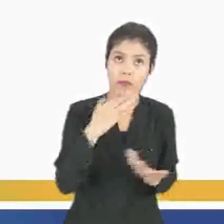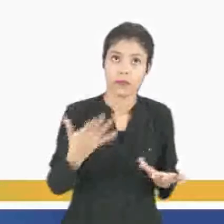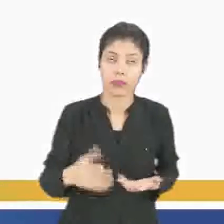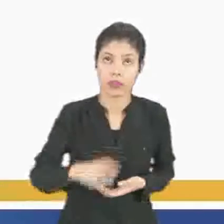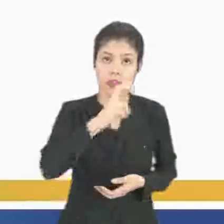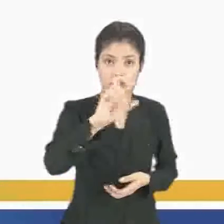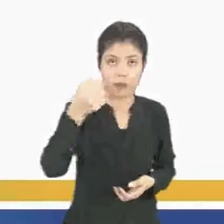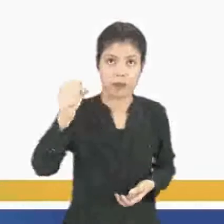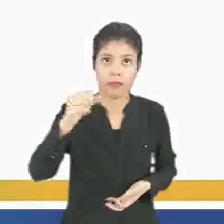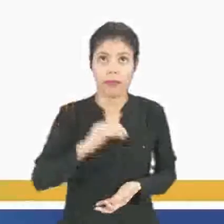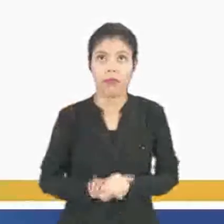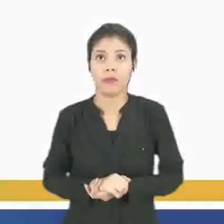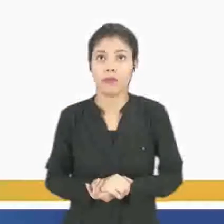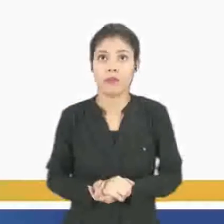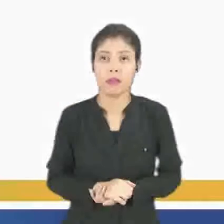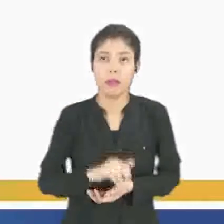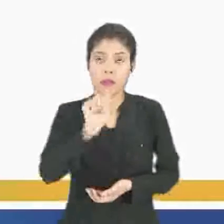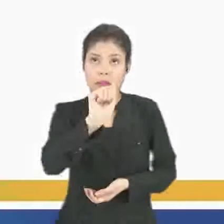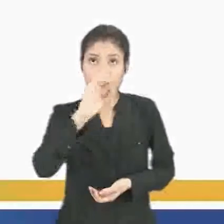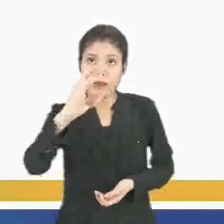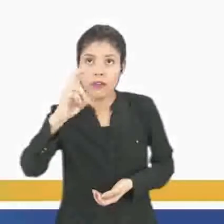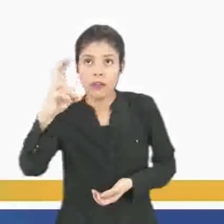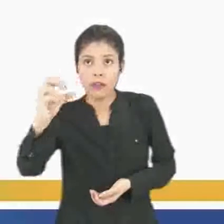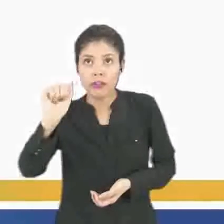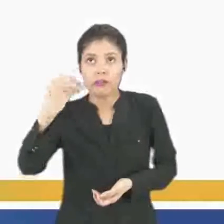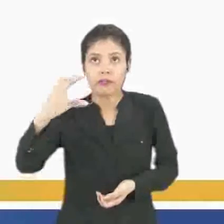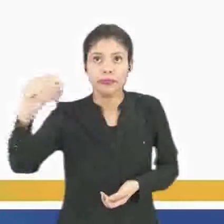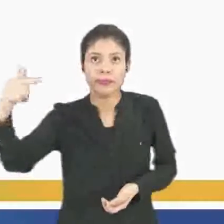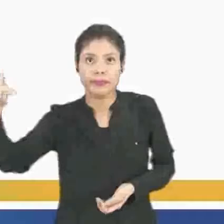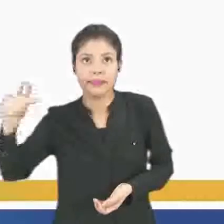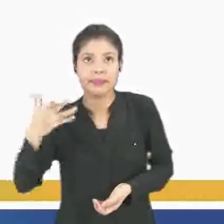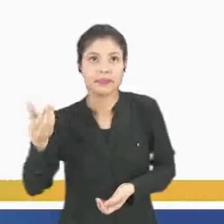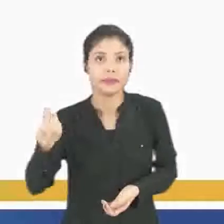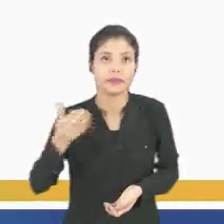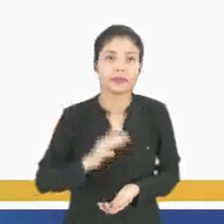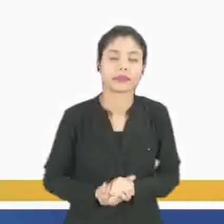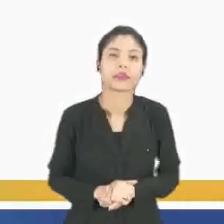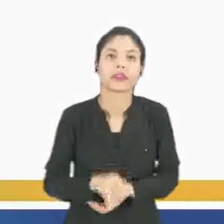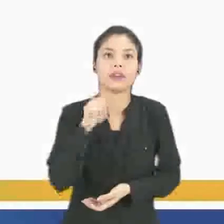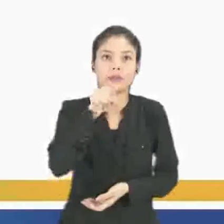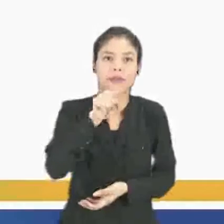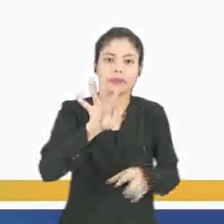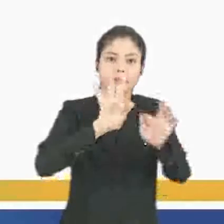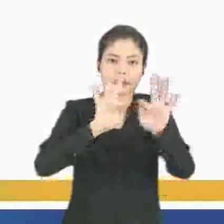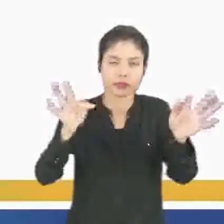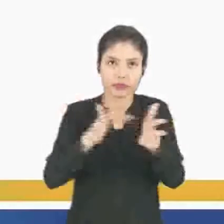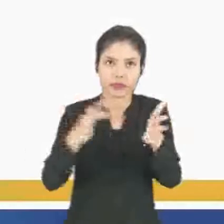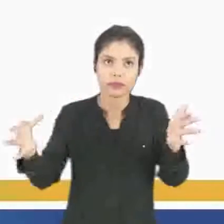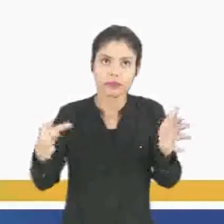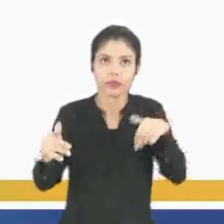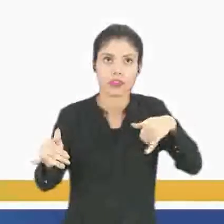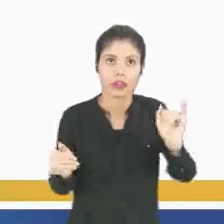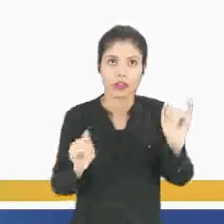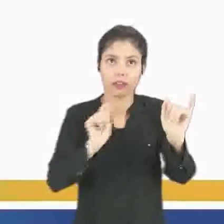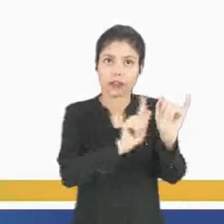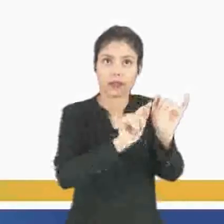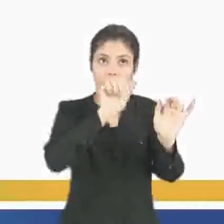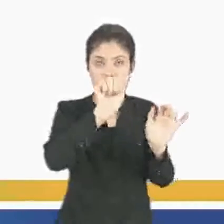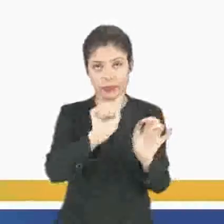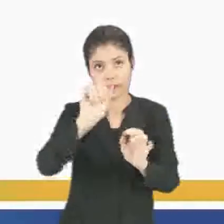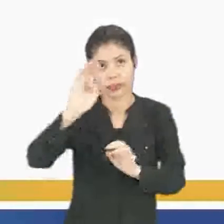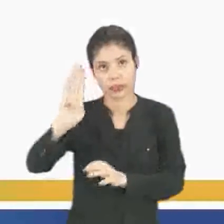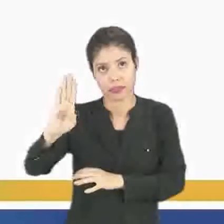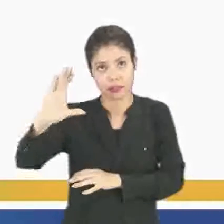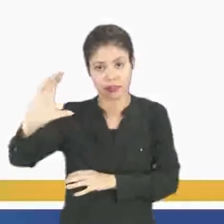o baricentro é 5 e 8. Então, eu tenho A, 5 e 8 e o C, 7 e 6. Essa não é a fórmula? YG, YA